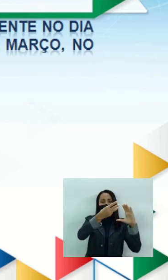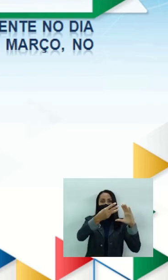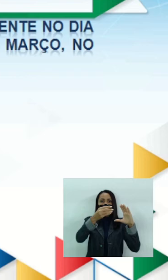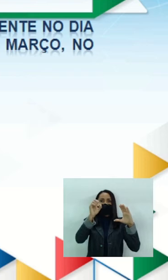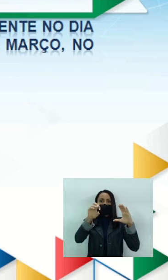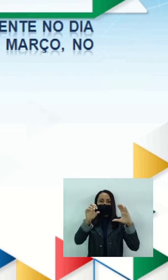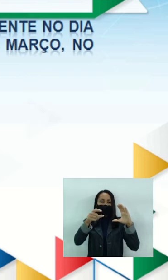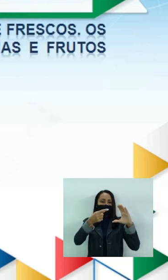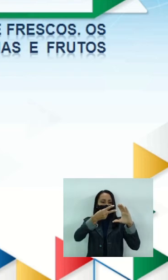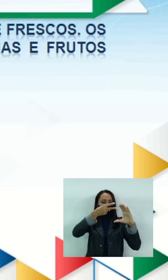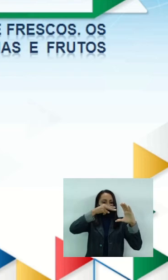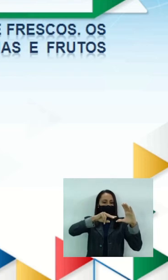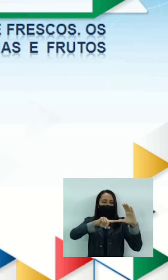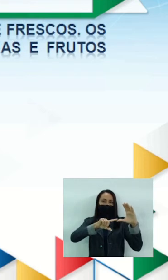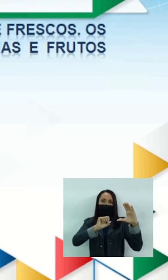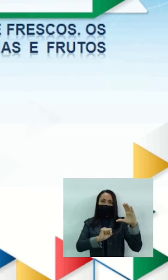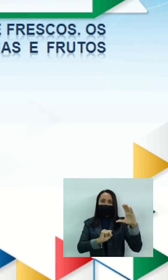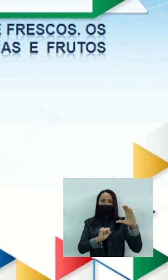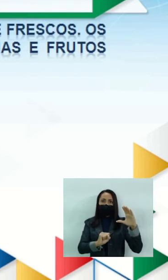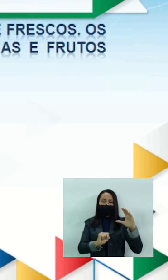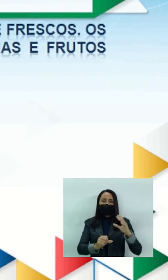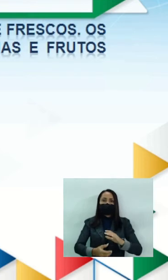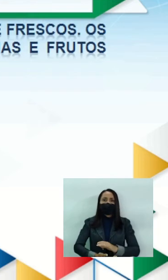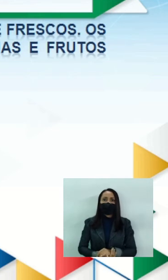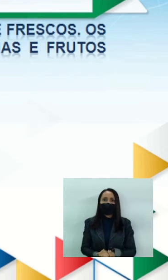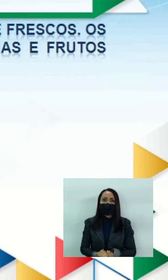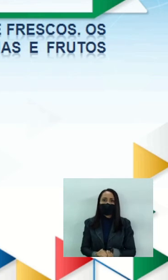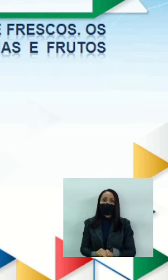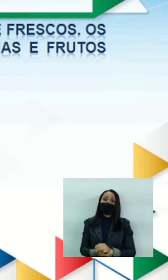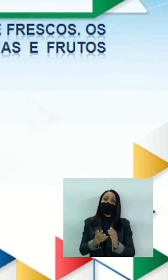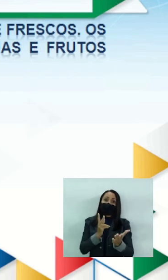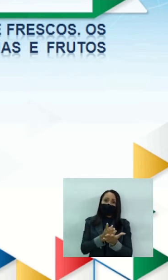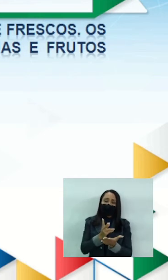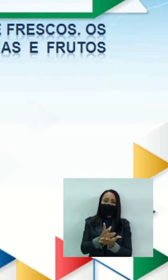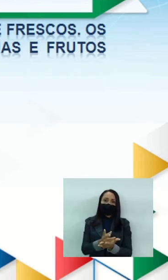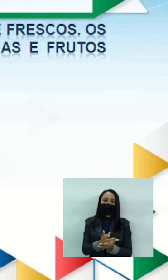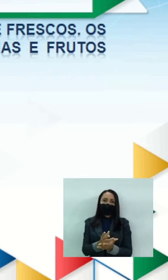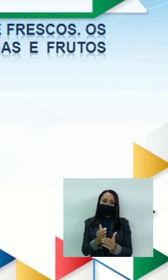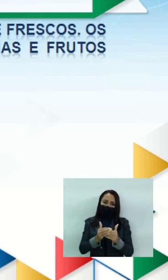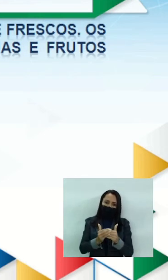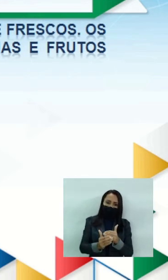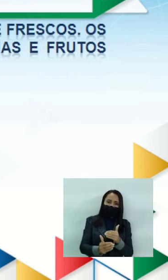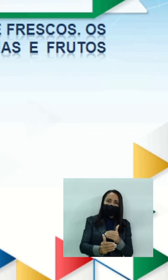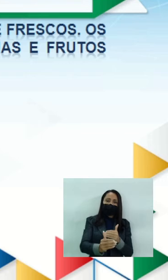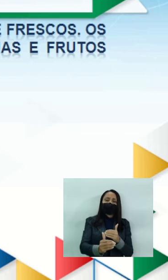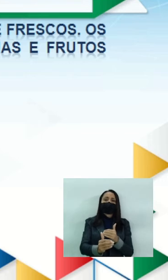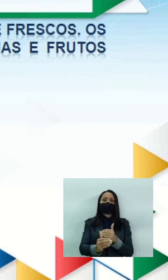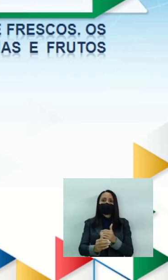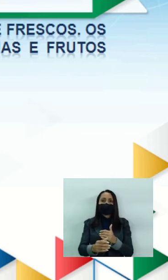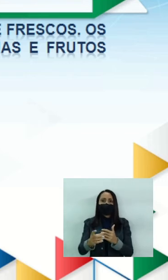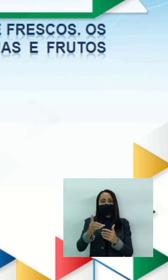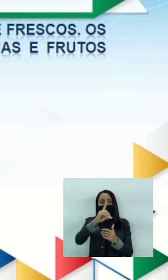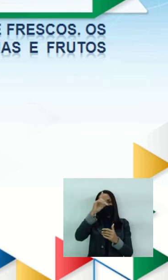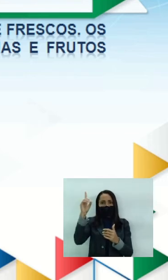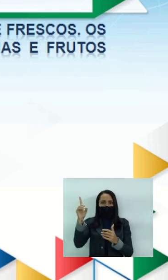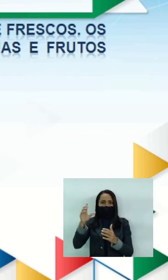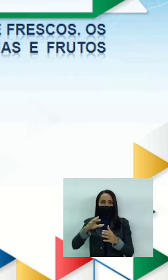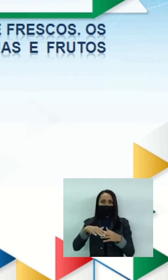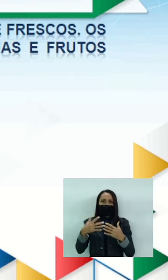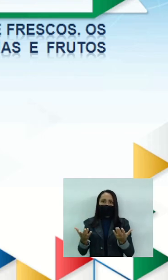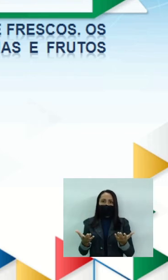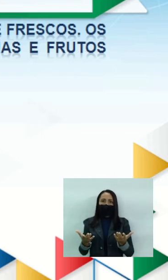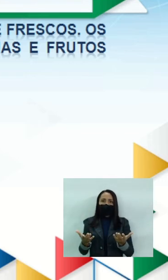sul, ok? Vamos lá. Continuando no outono, durante o outono os dias são mais curtos e